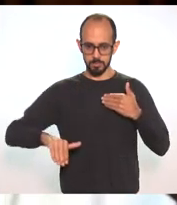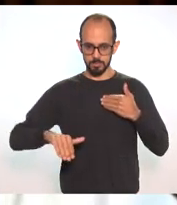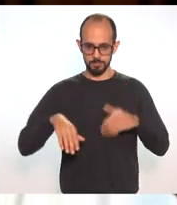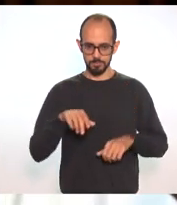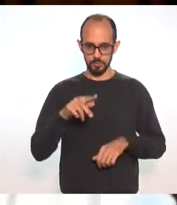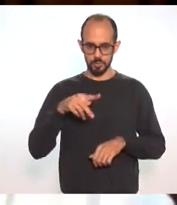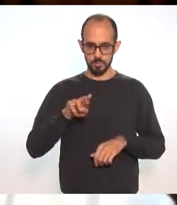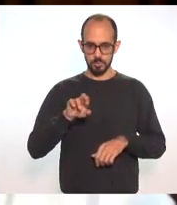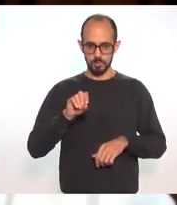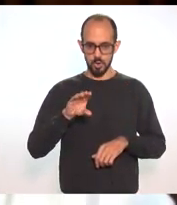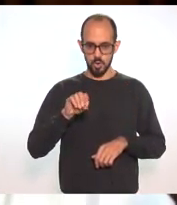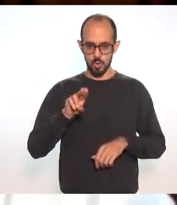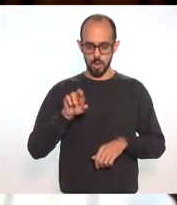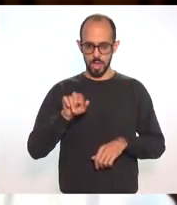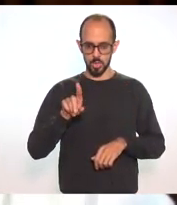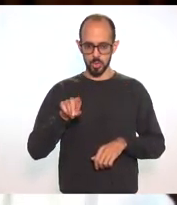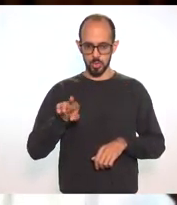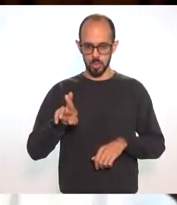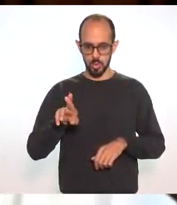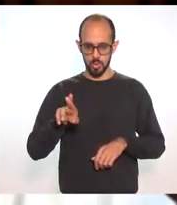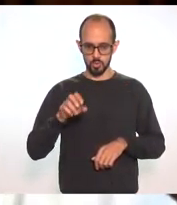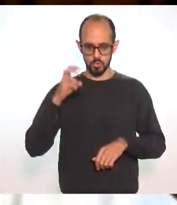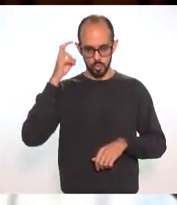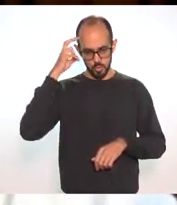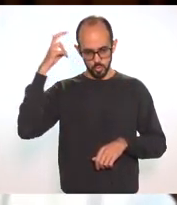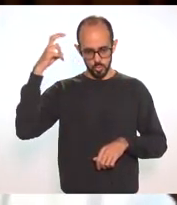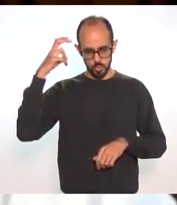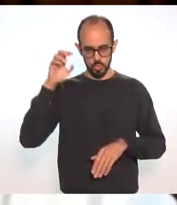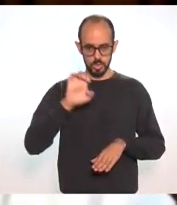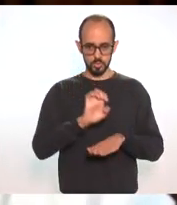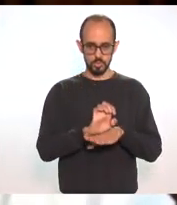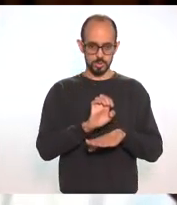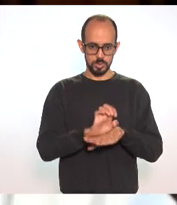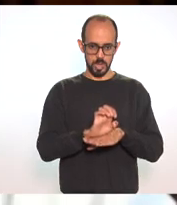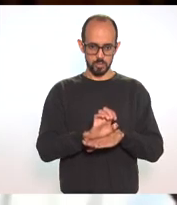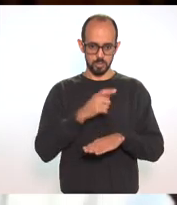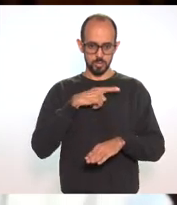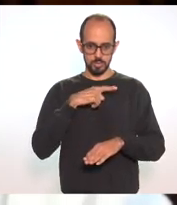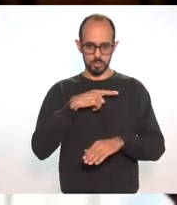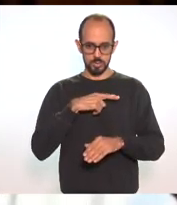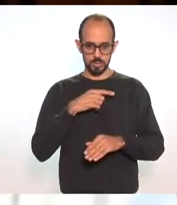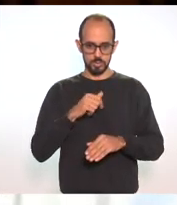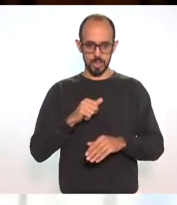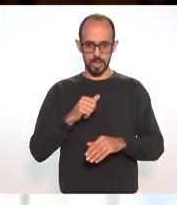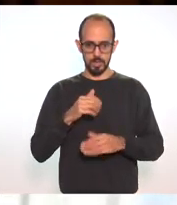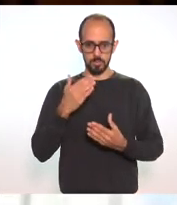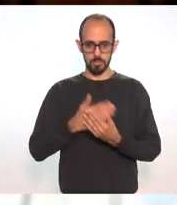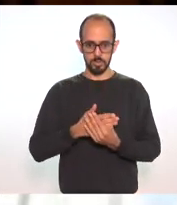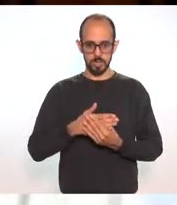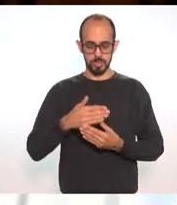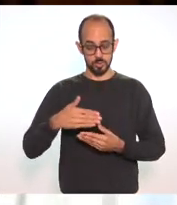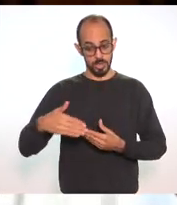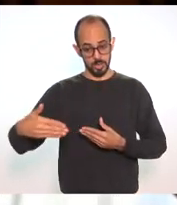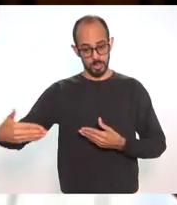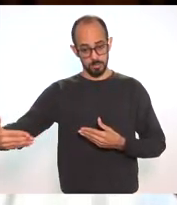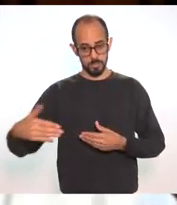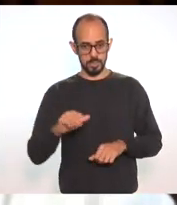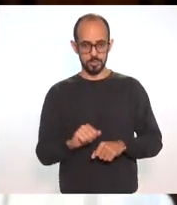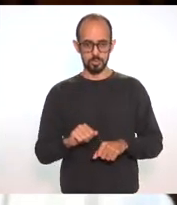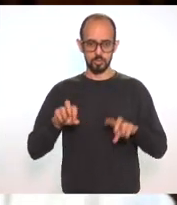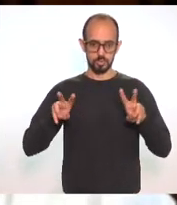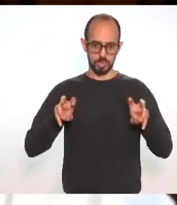Secretaria de Cultura e a Procuradoria-Geral do Estado, e há um processo em andamento sobre o tema. Esse processo existe